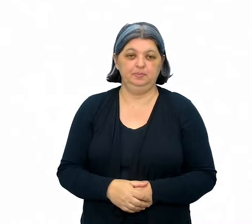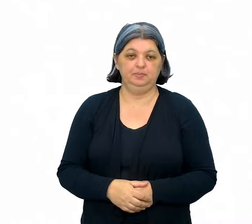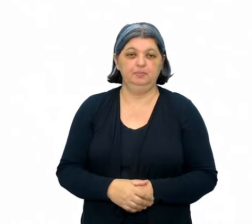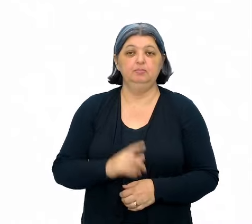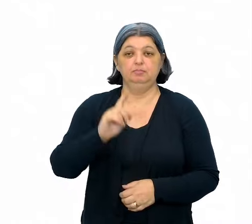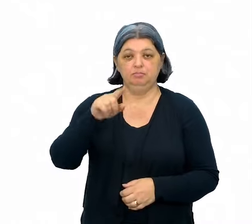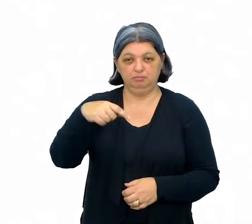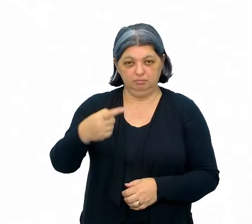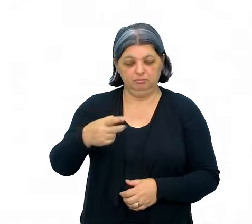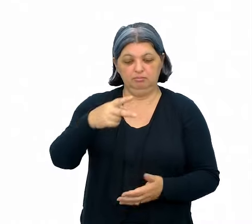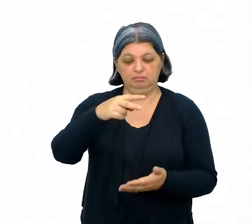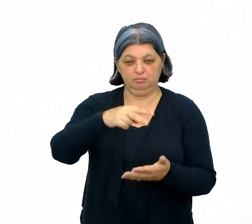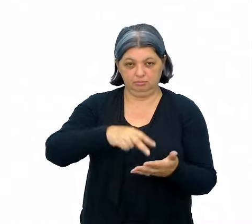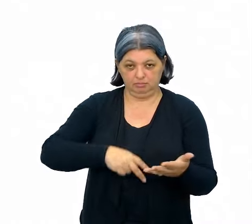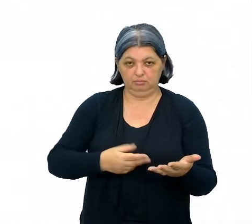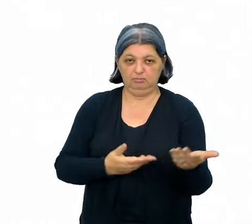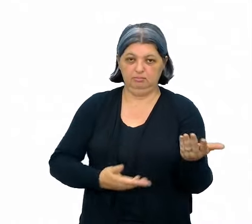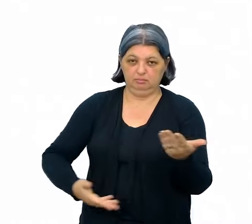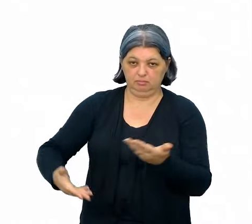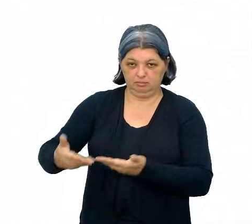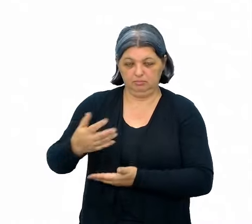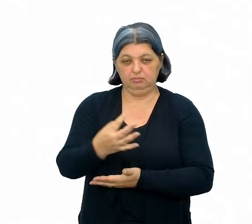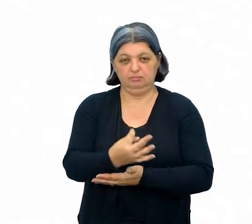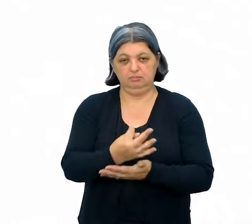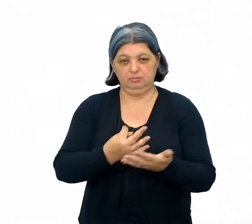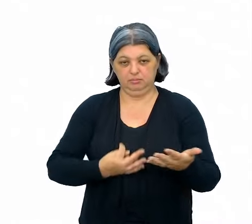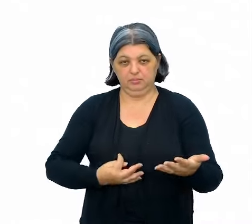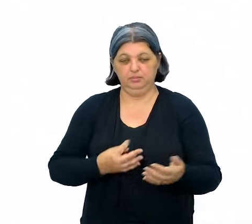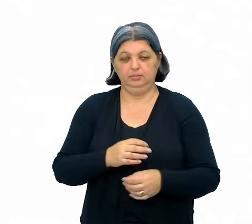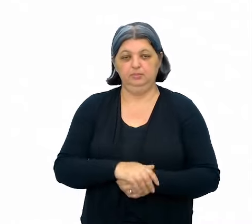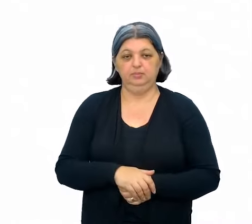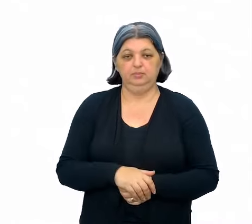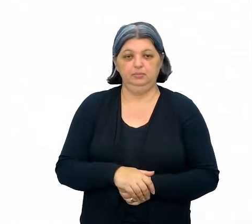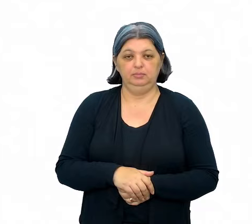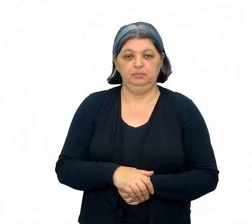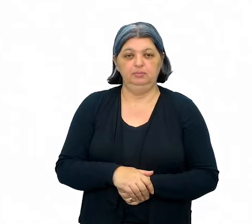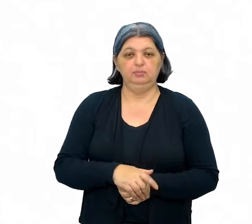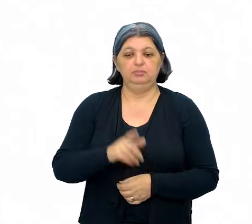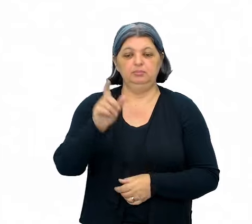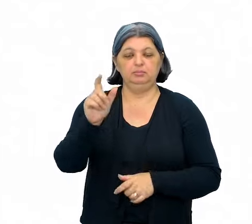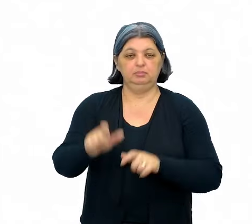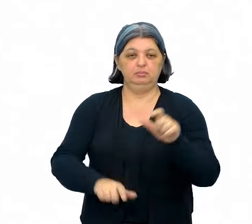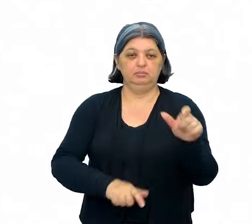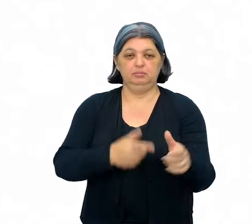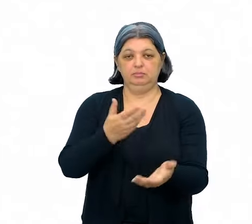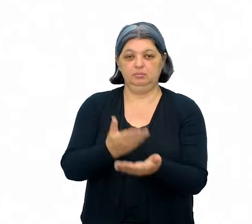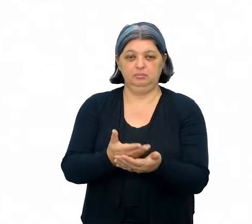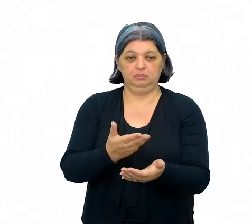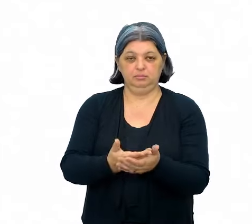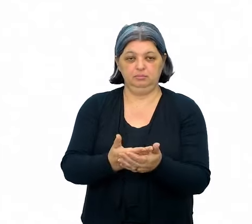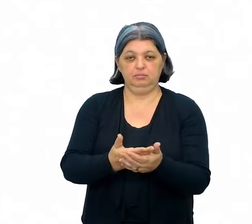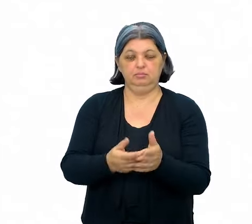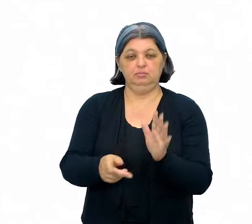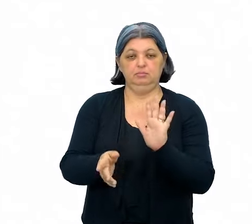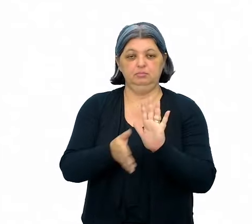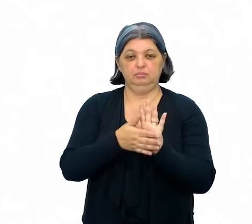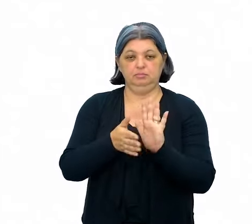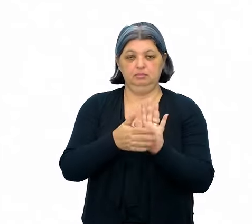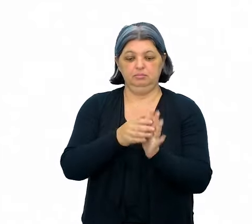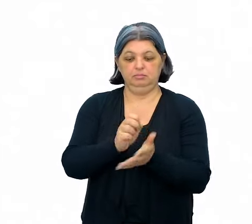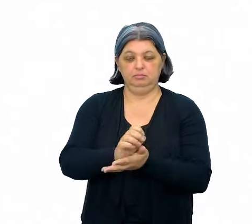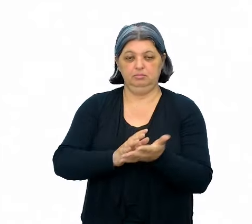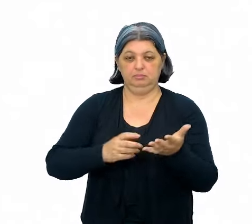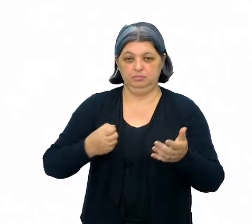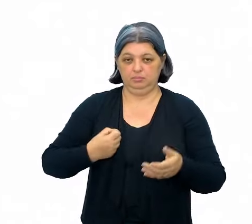Após a leitura colaborativa do texto, então, os estudantes iniciarão a proposta da atividade 1,